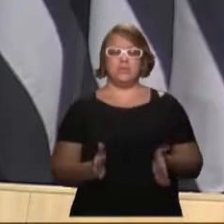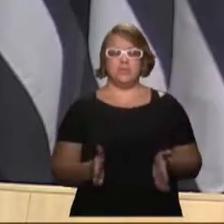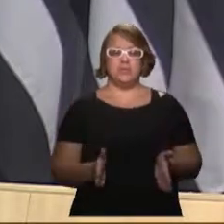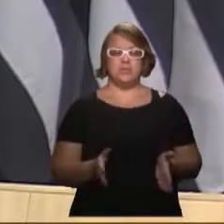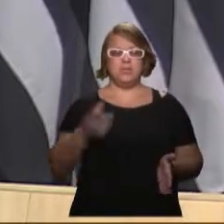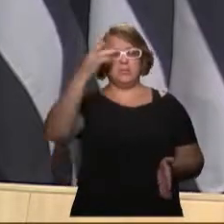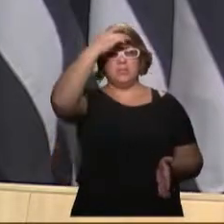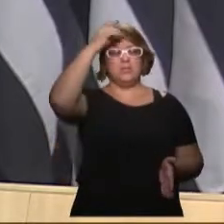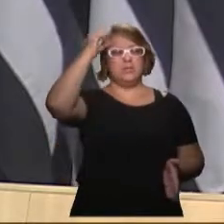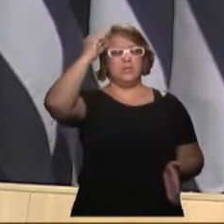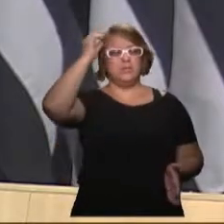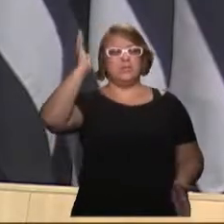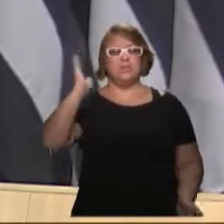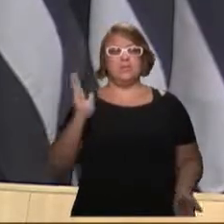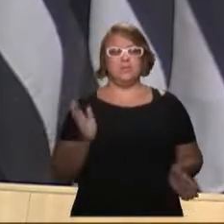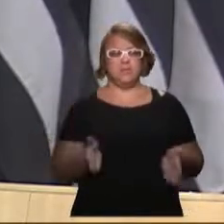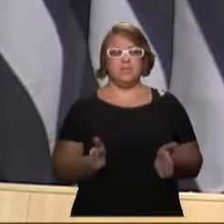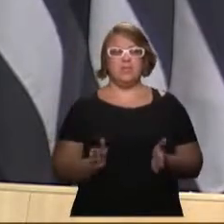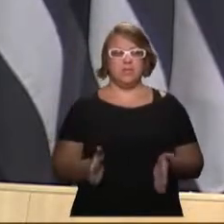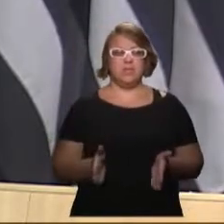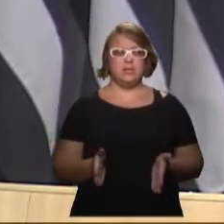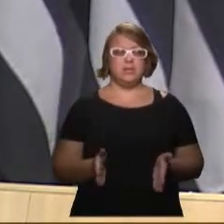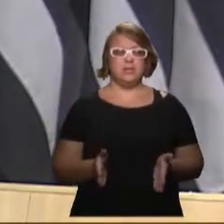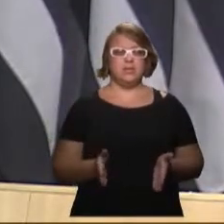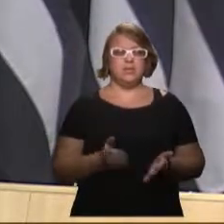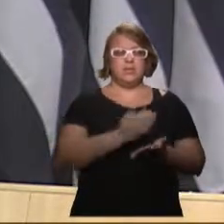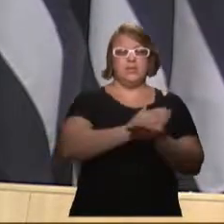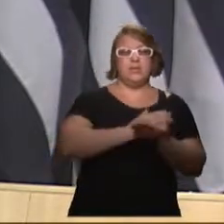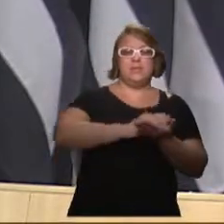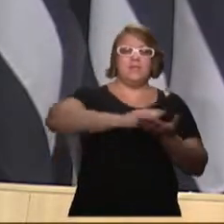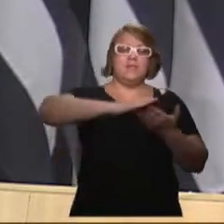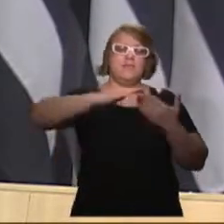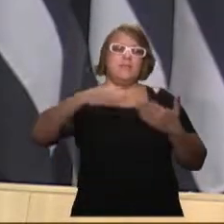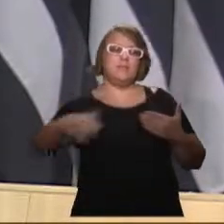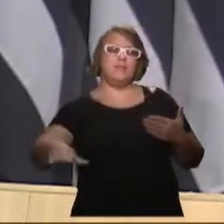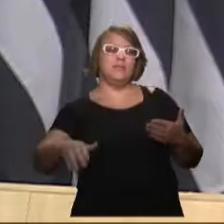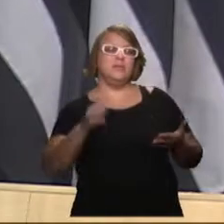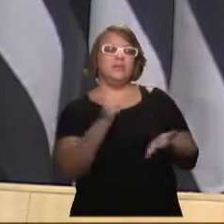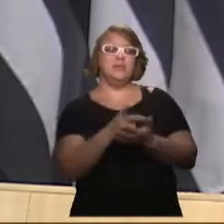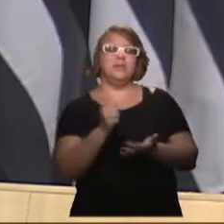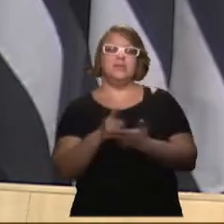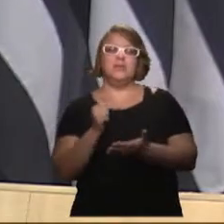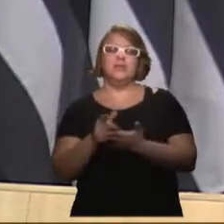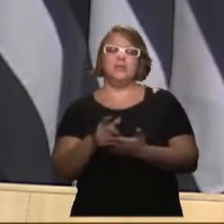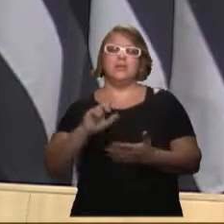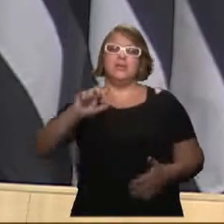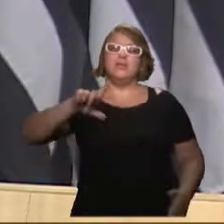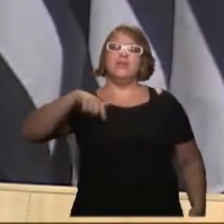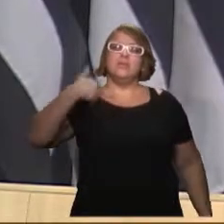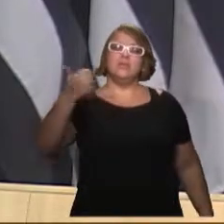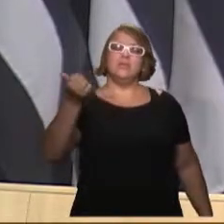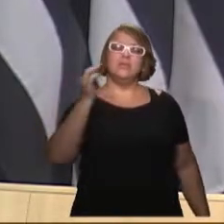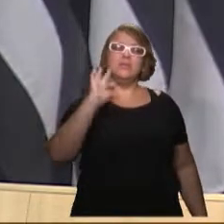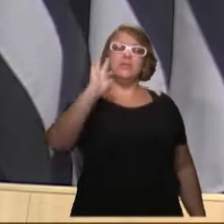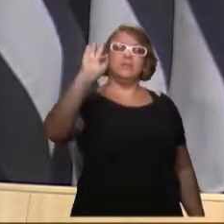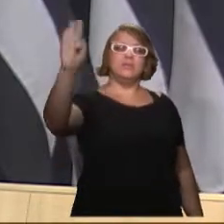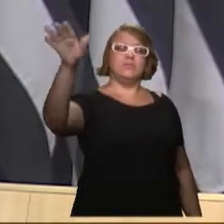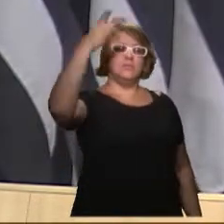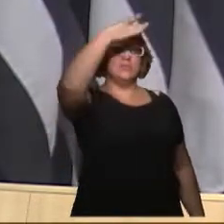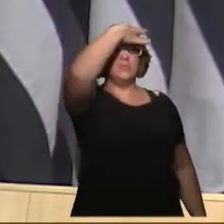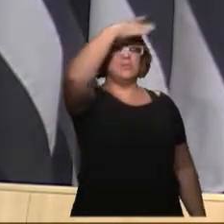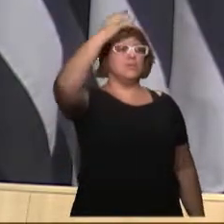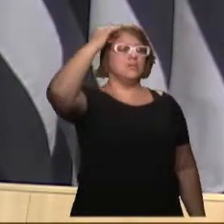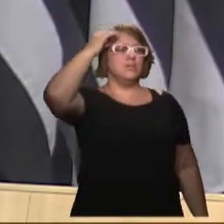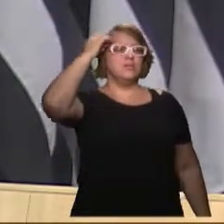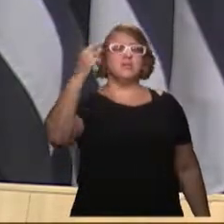seguinte, ele está passando a conta para os próximos prefeitos. E aí não é justo você